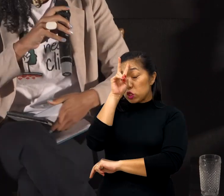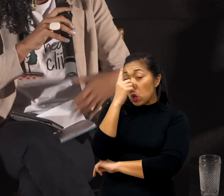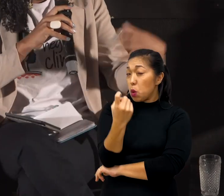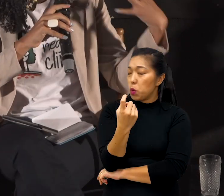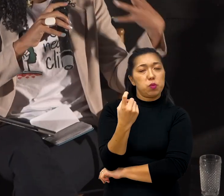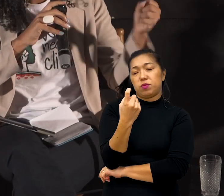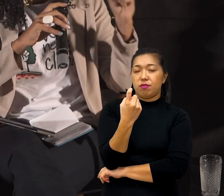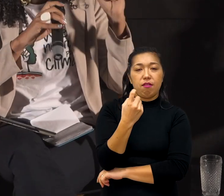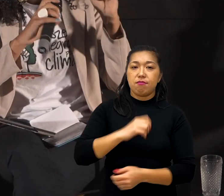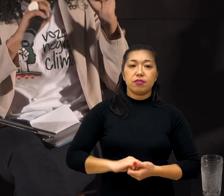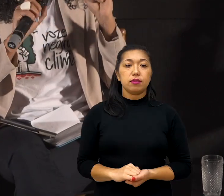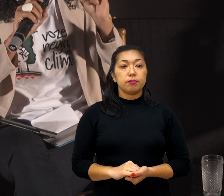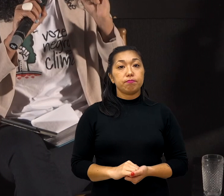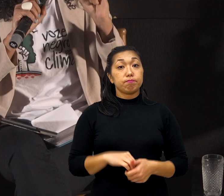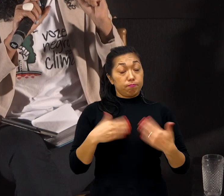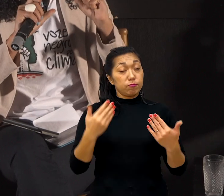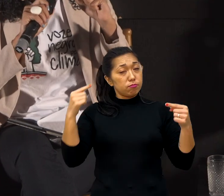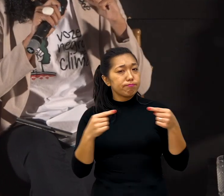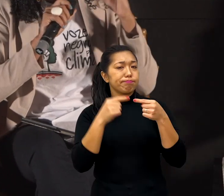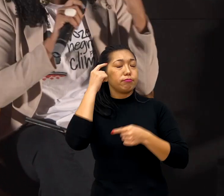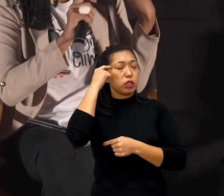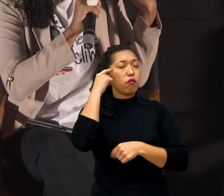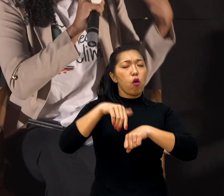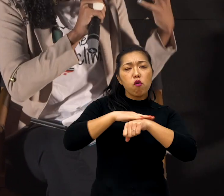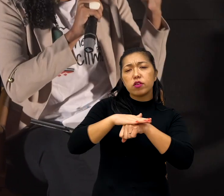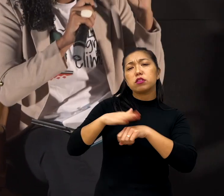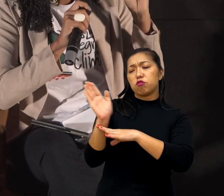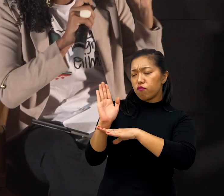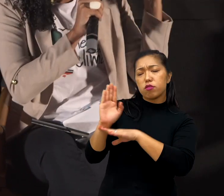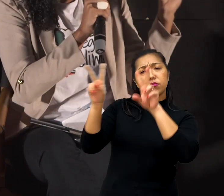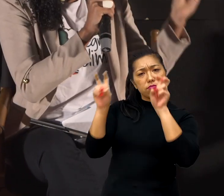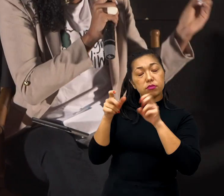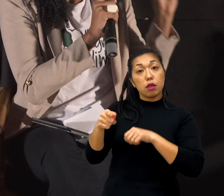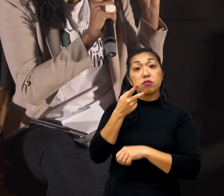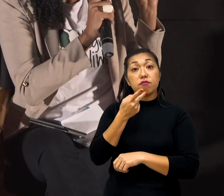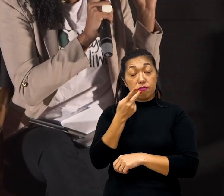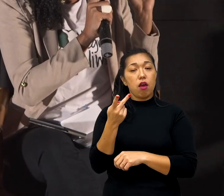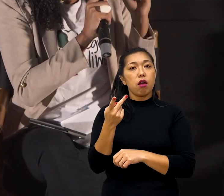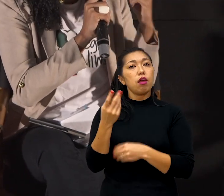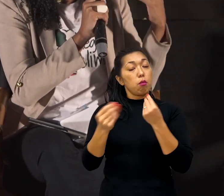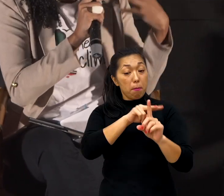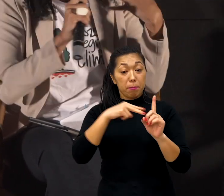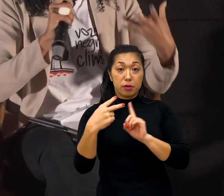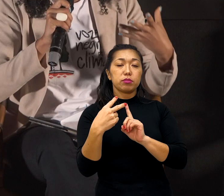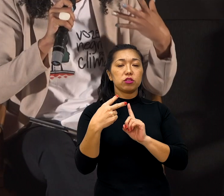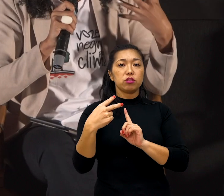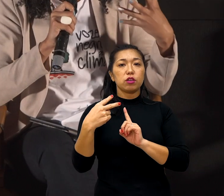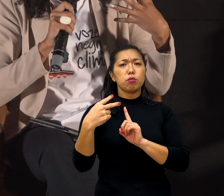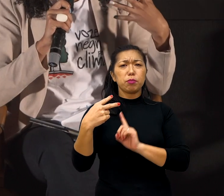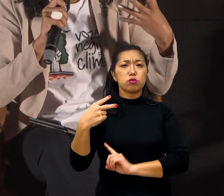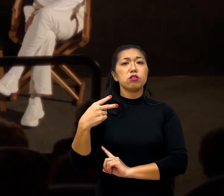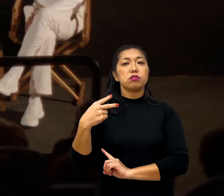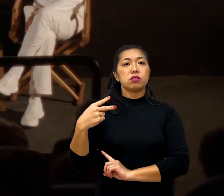sentido, a gente estava conversando um pouco sobre o filme, e aí você me traz o olhar do pastor, quando ele